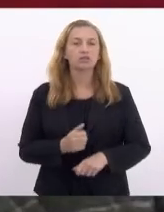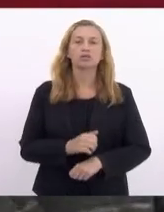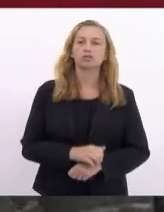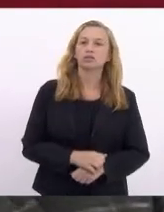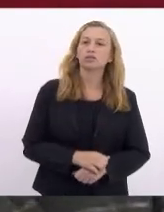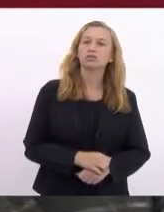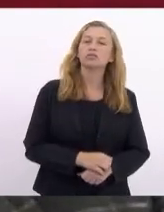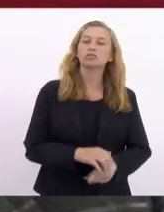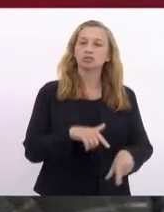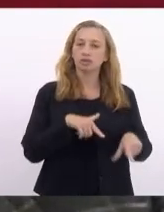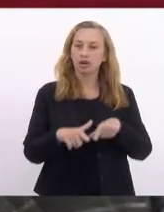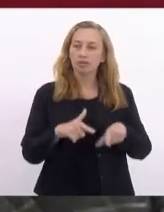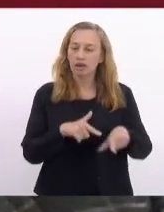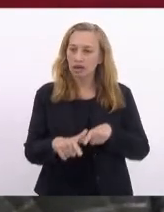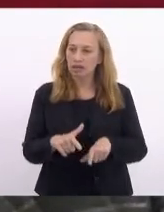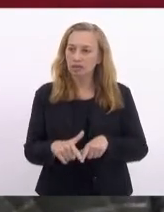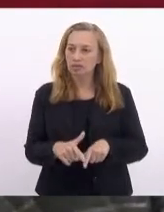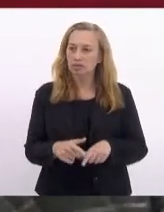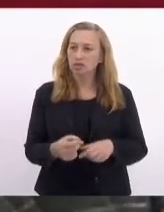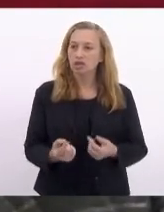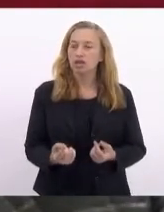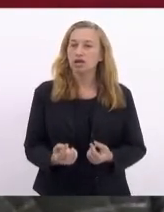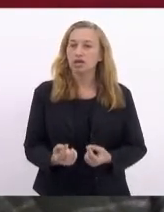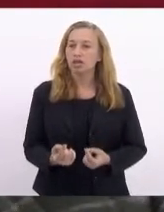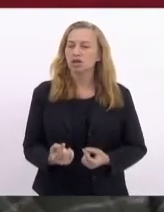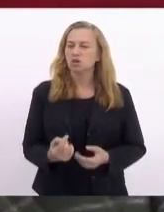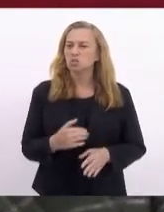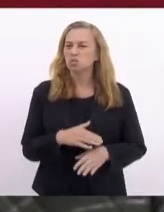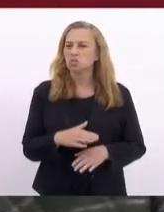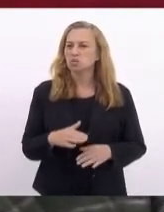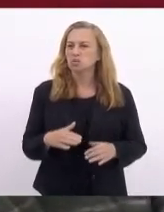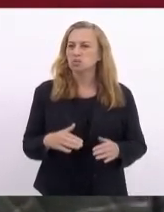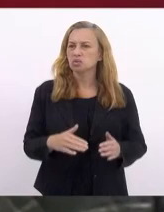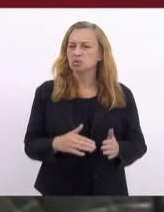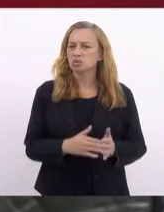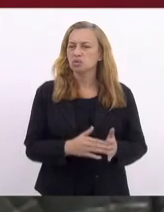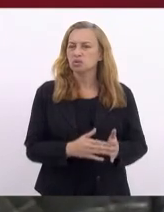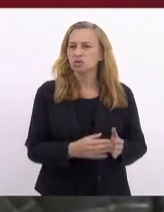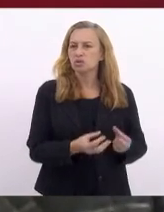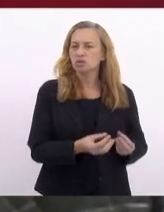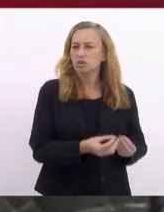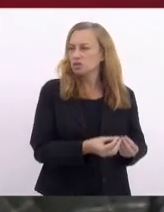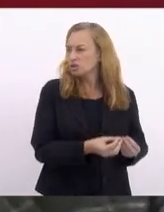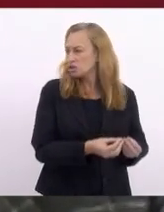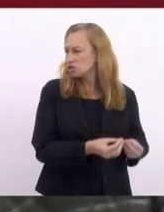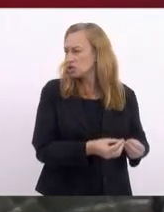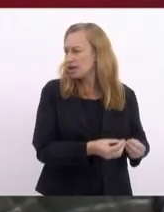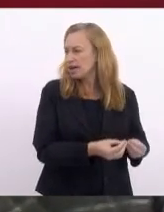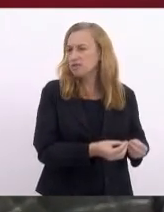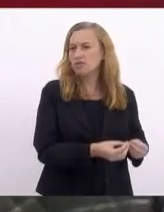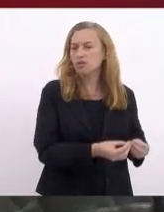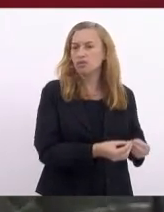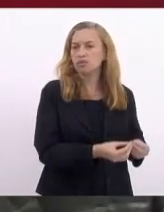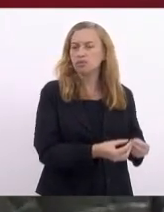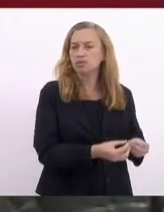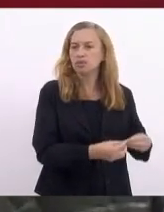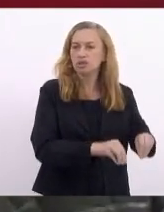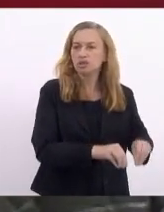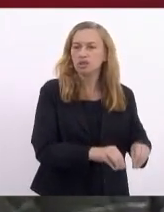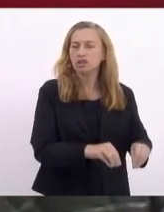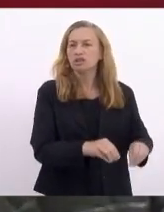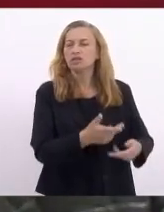do serviço, deixando para trás, né, essa questão precária em que muitas vezes esse serviço